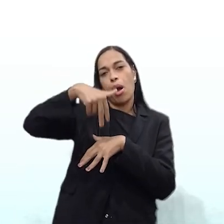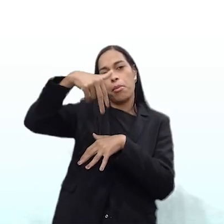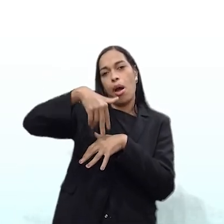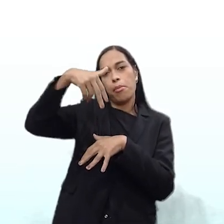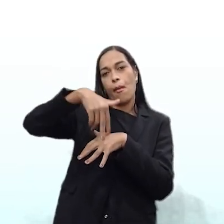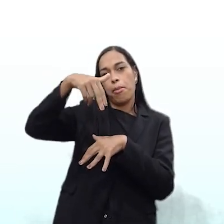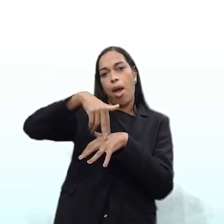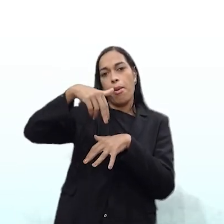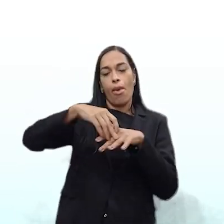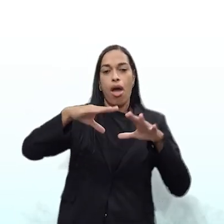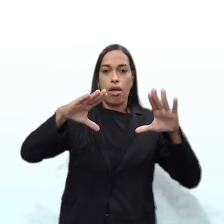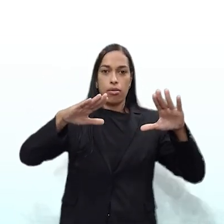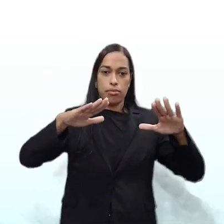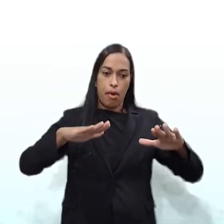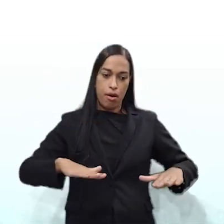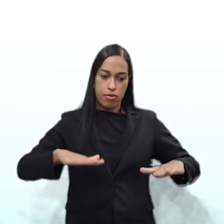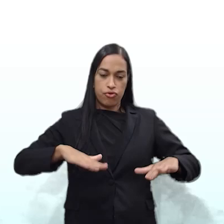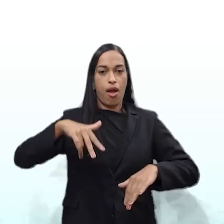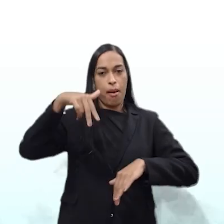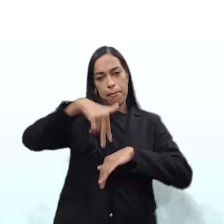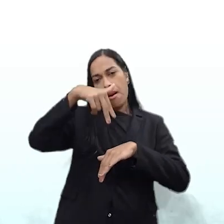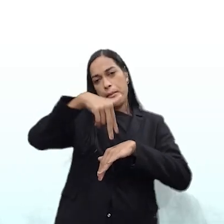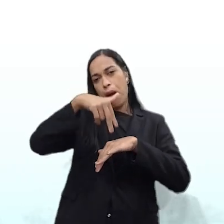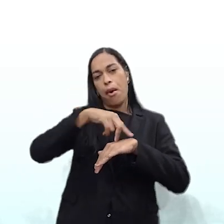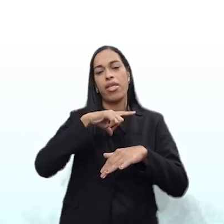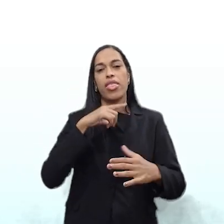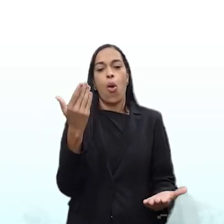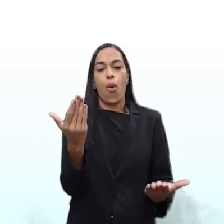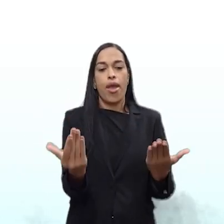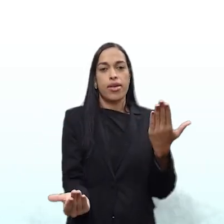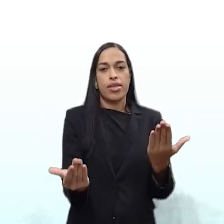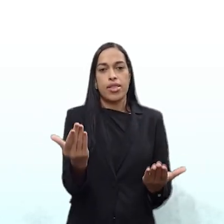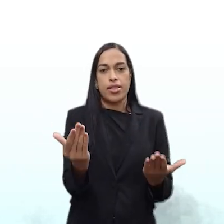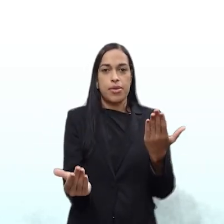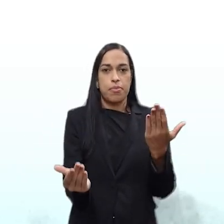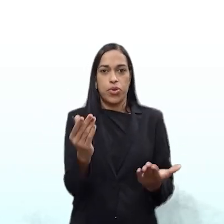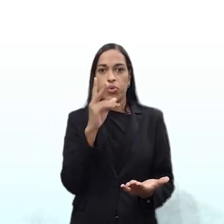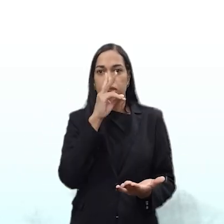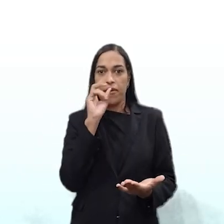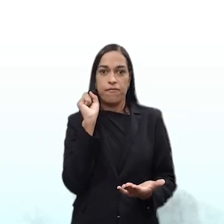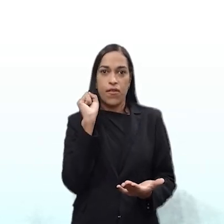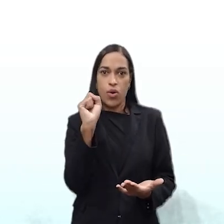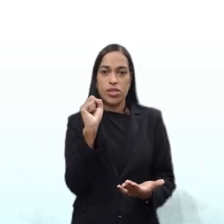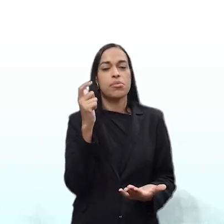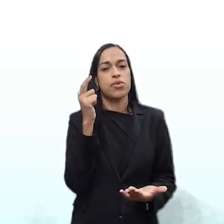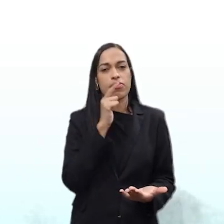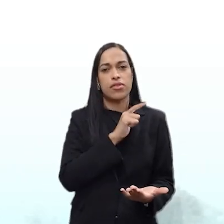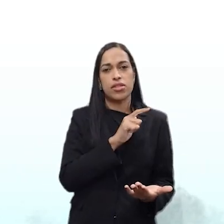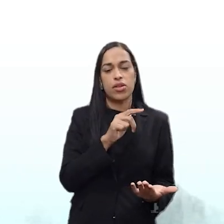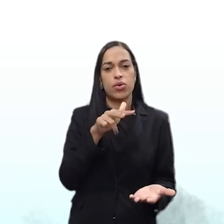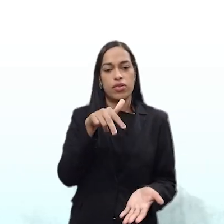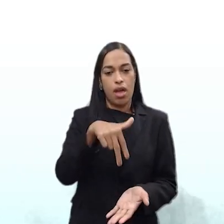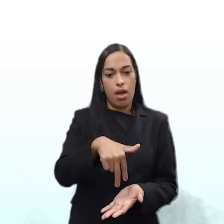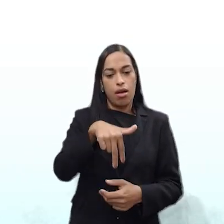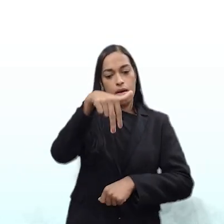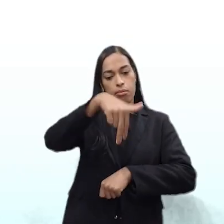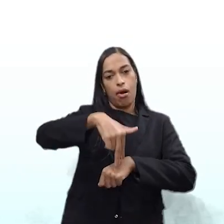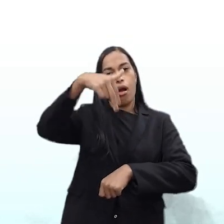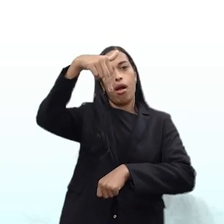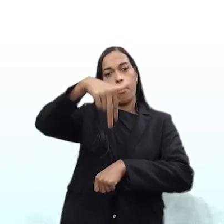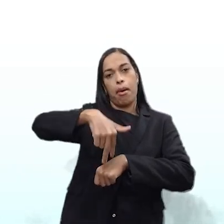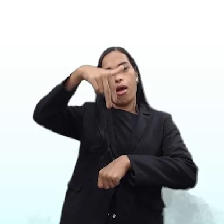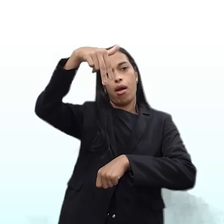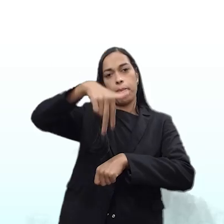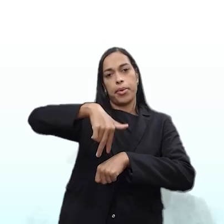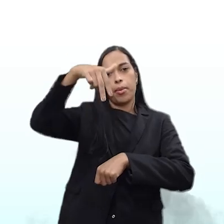parte mais baixa dela, ali existe um equilíbrio das forças para que em seguida a maior força faça você